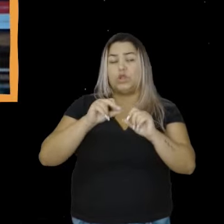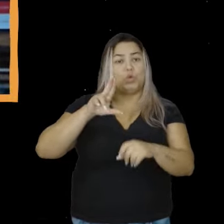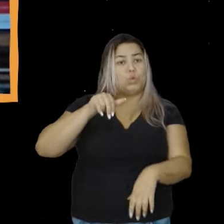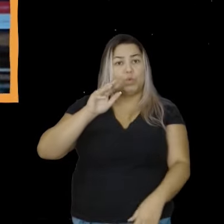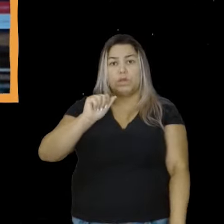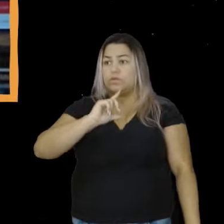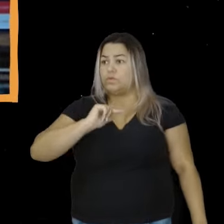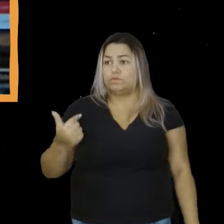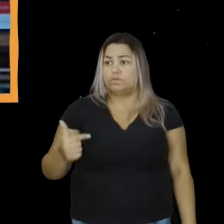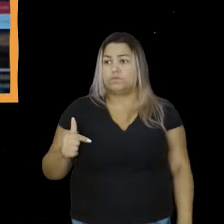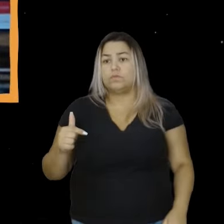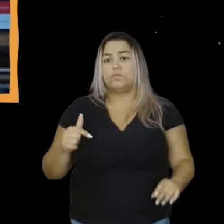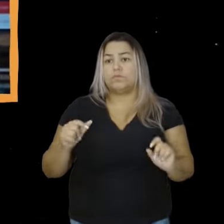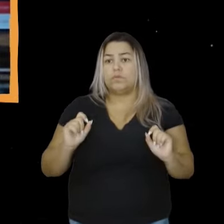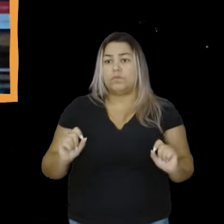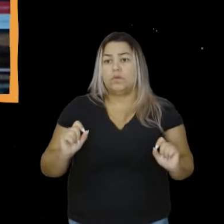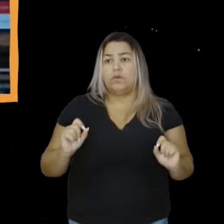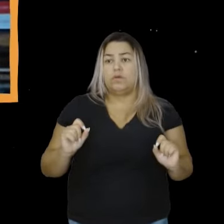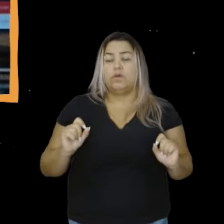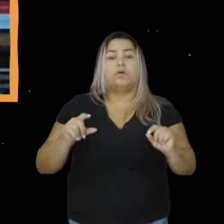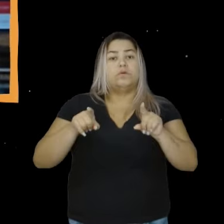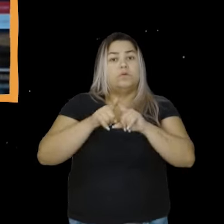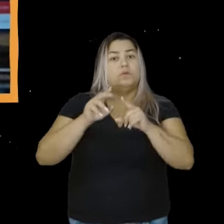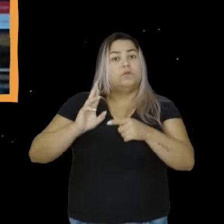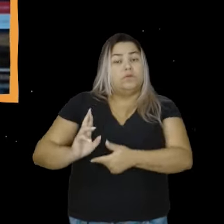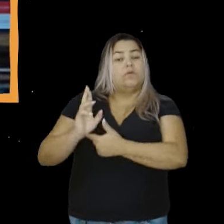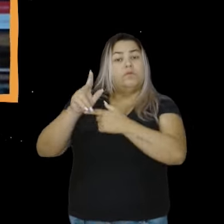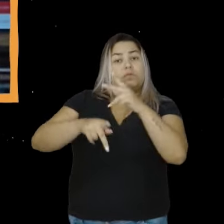tiveram vez e voz. É para representar o povo